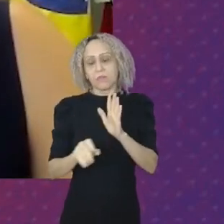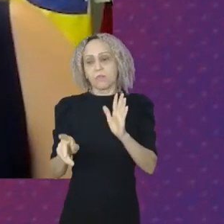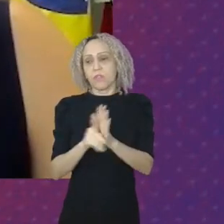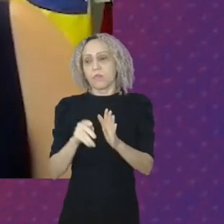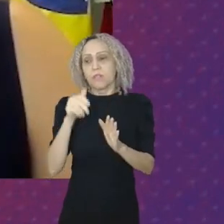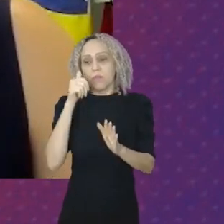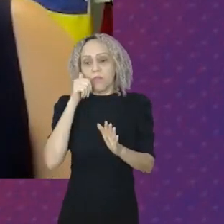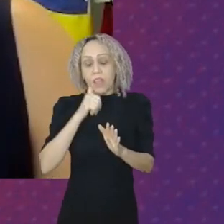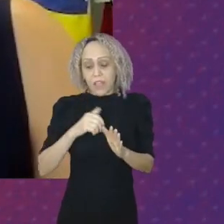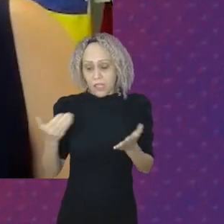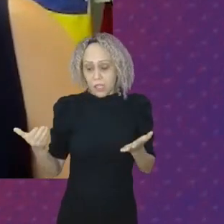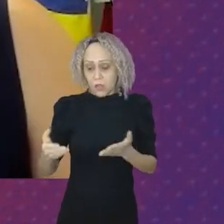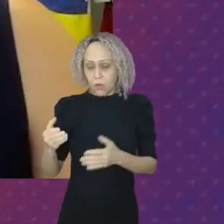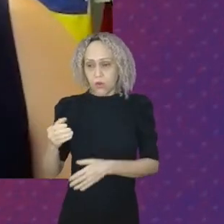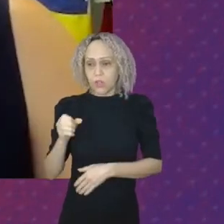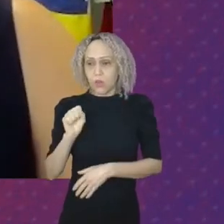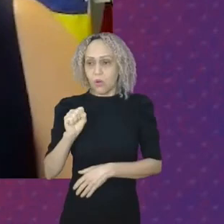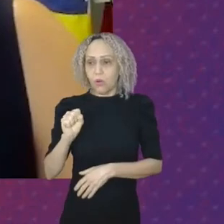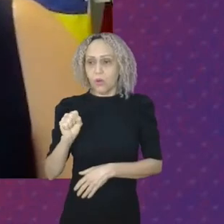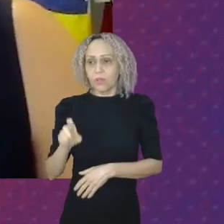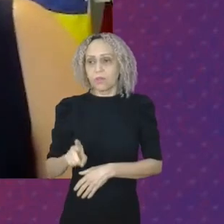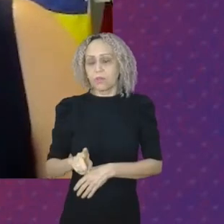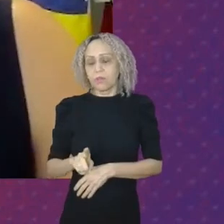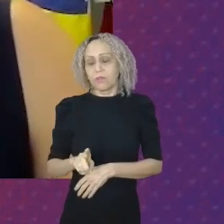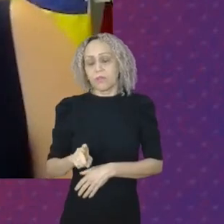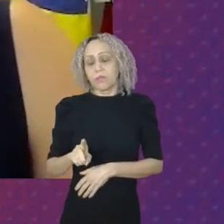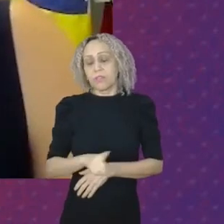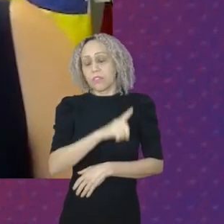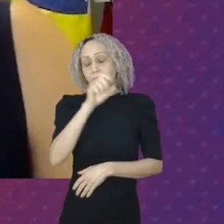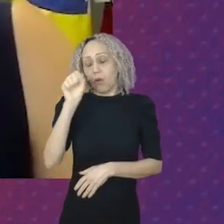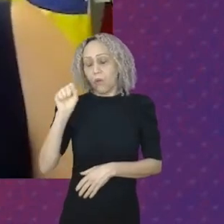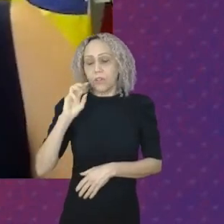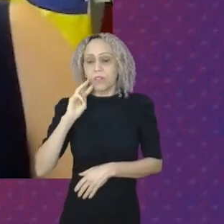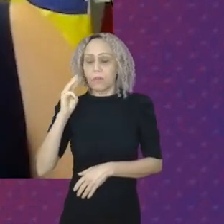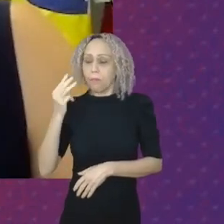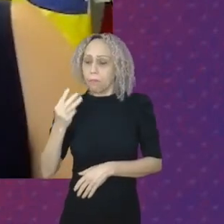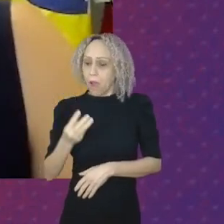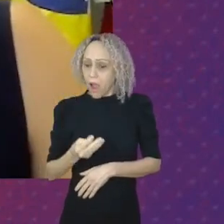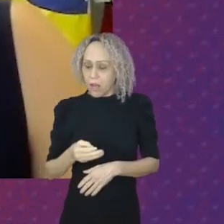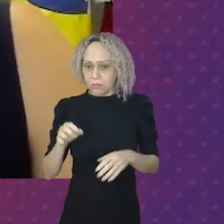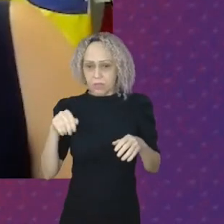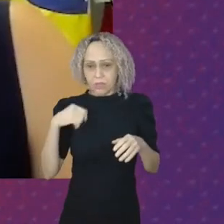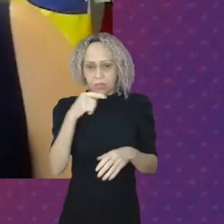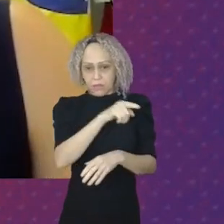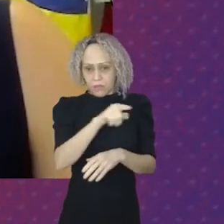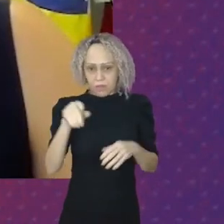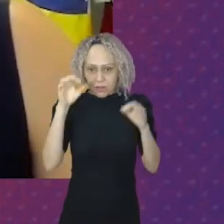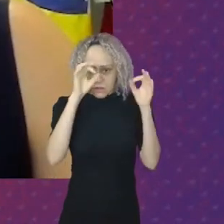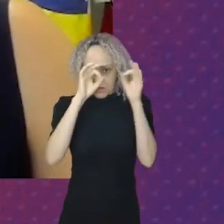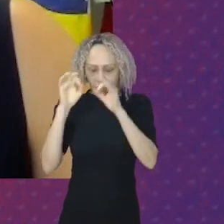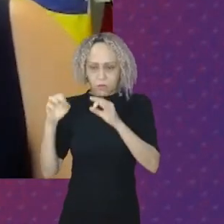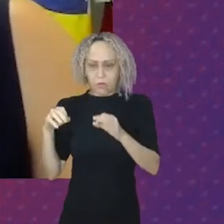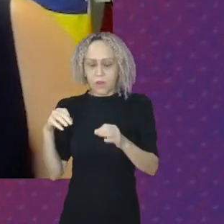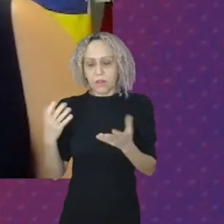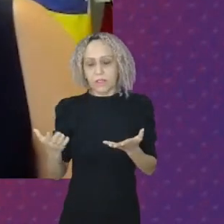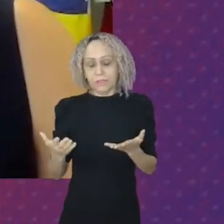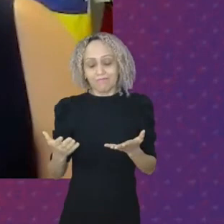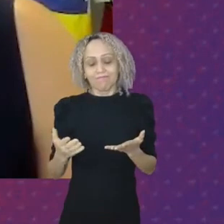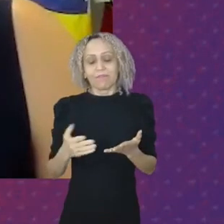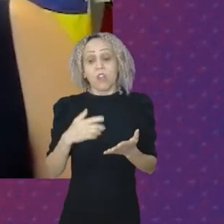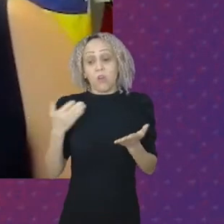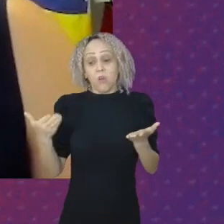8 de março. Mais um dia que marca um histórico, né, da nossa